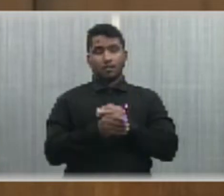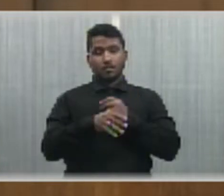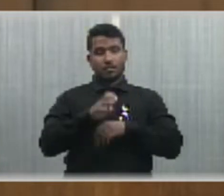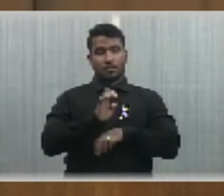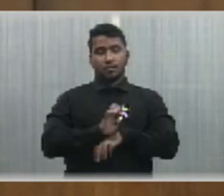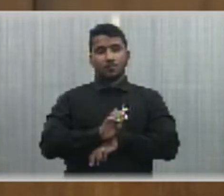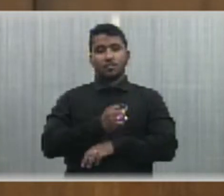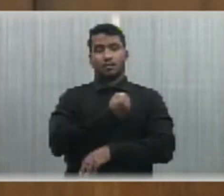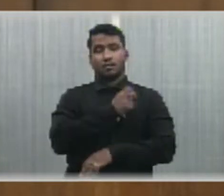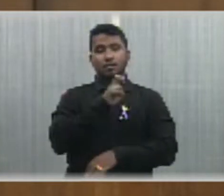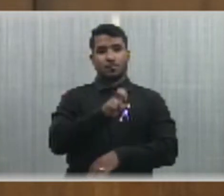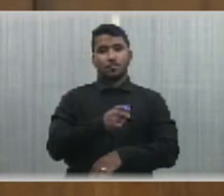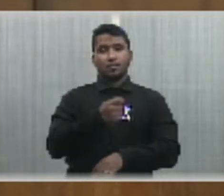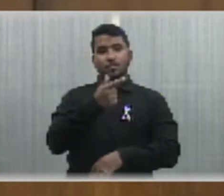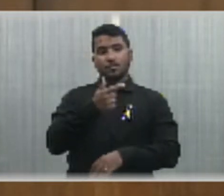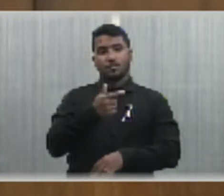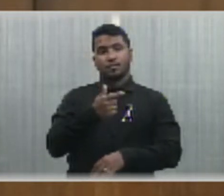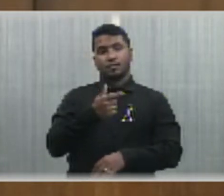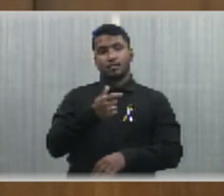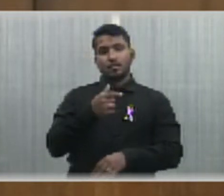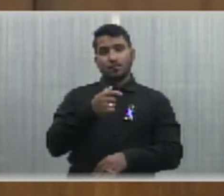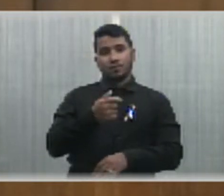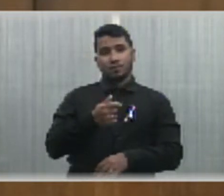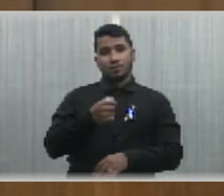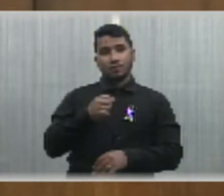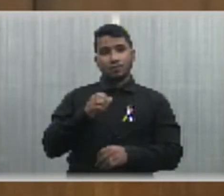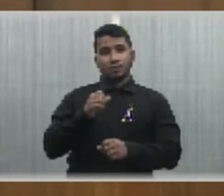Estadual de número 5 de 12 de julho de